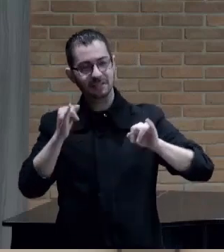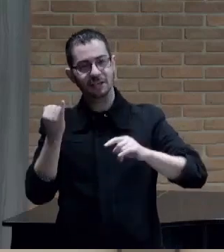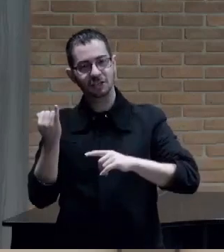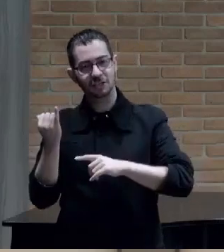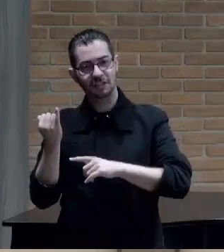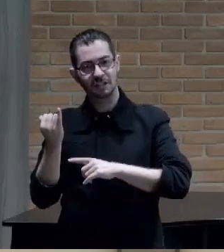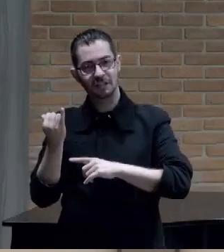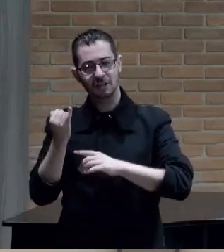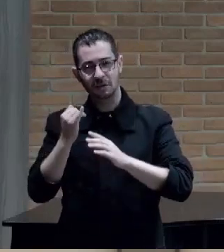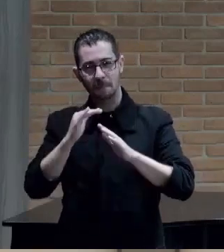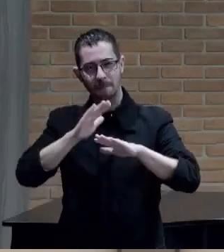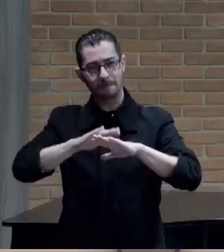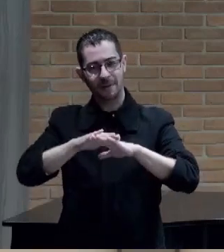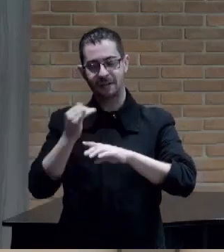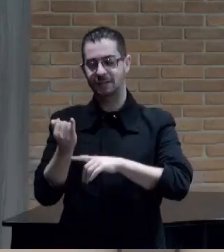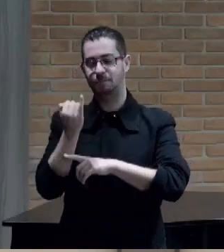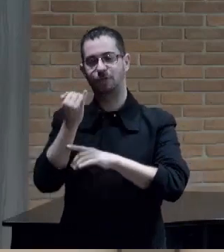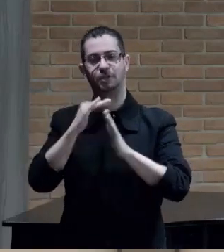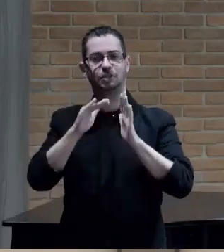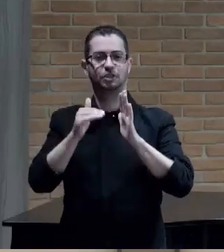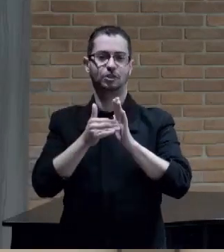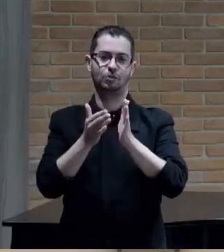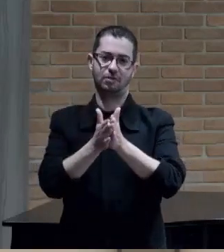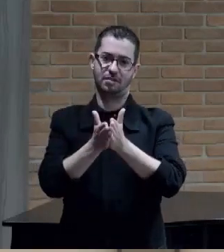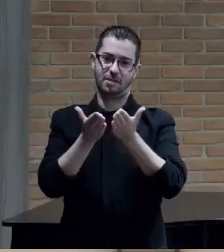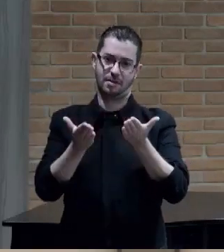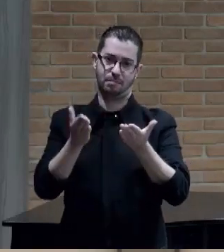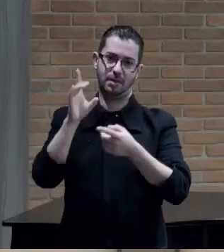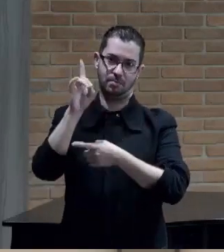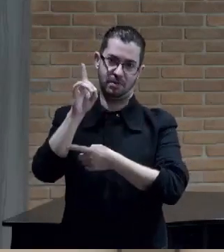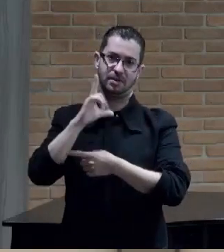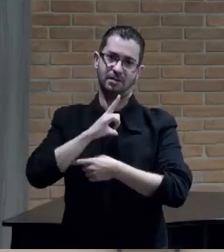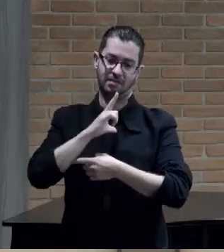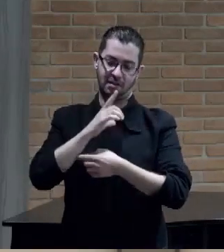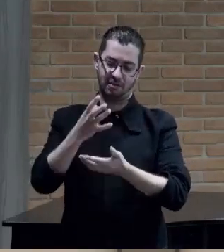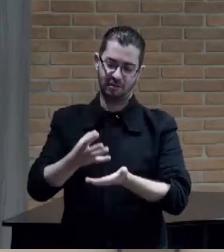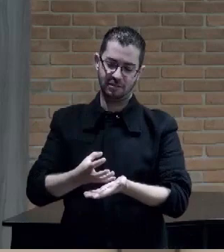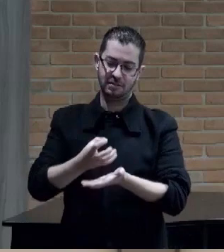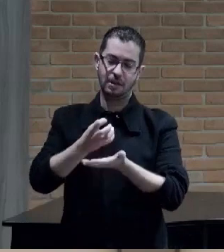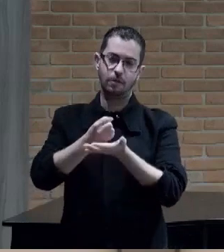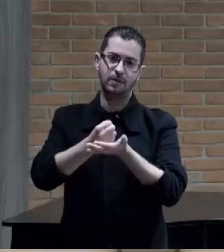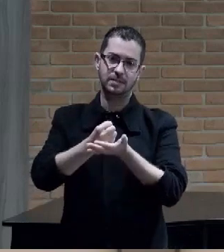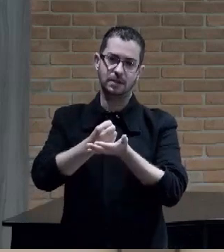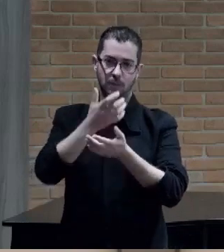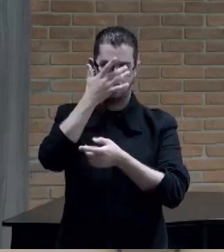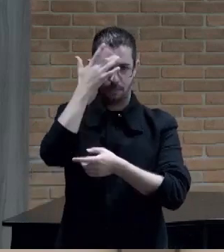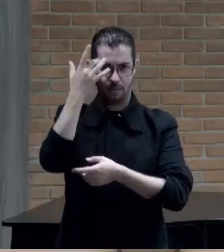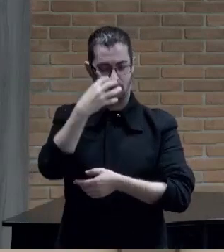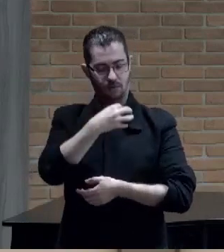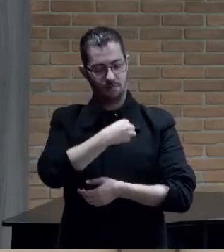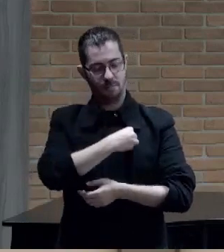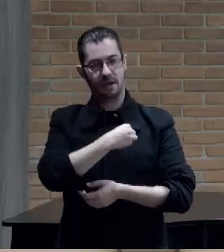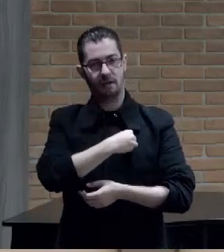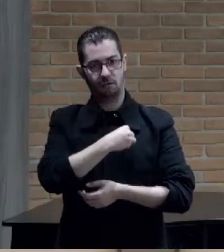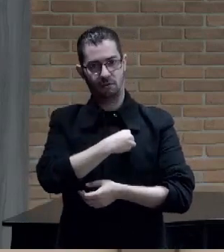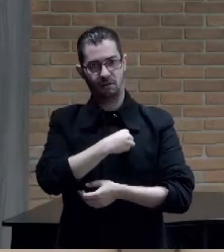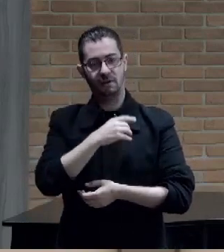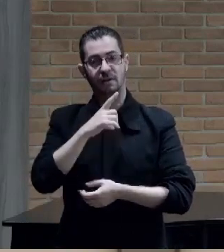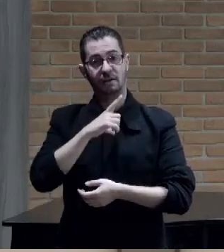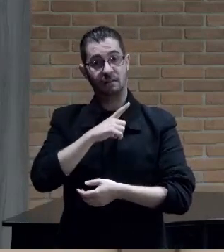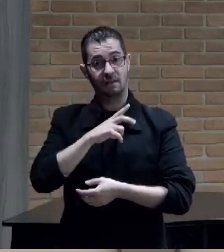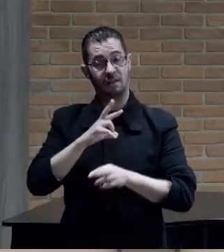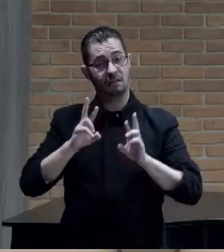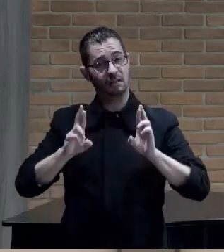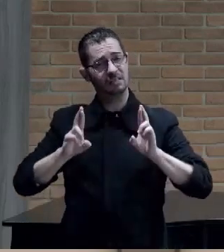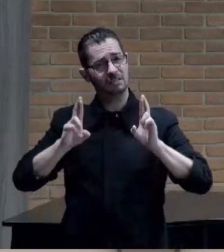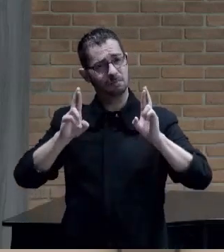a Bíblia. Ou seja, de que há salvação para o pecador, de que há esperança